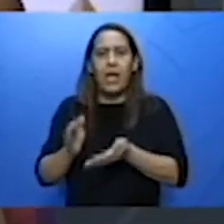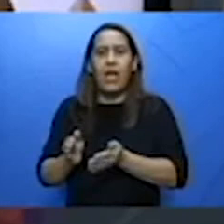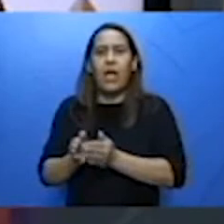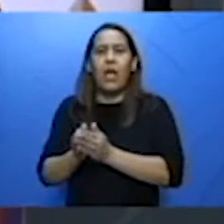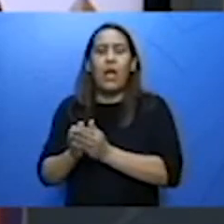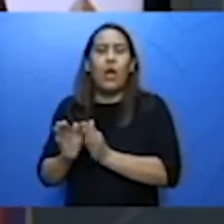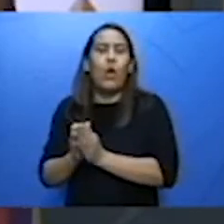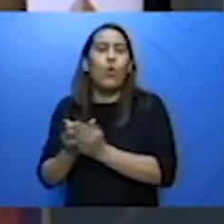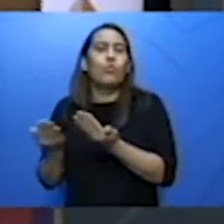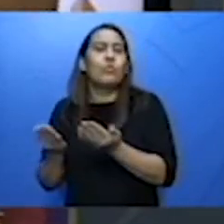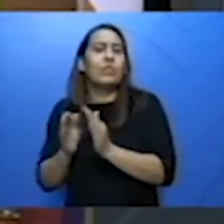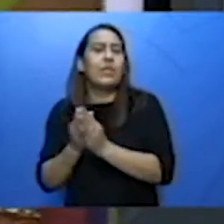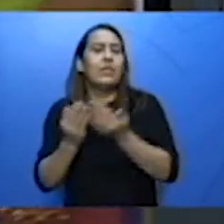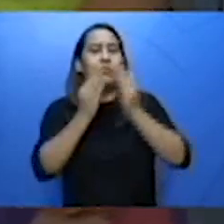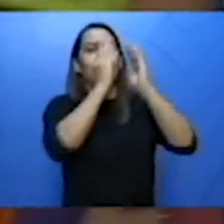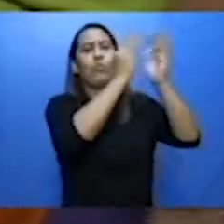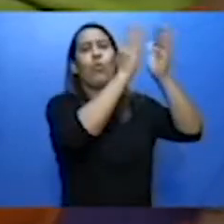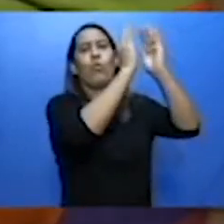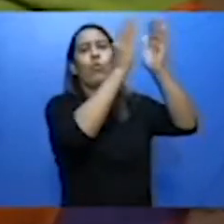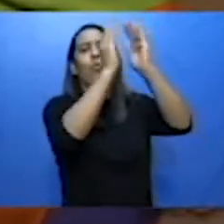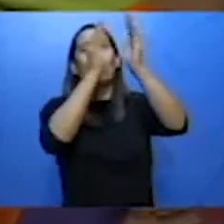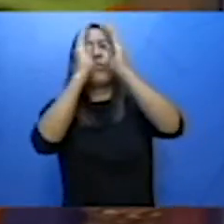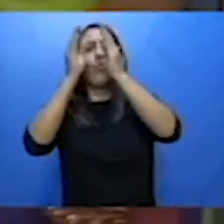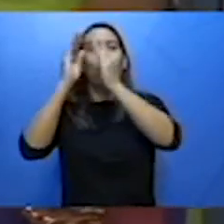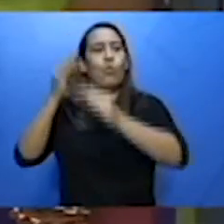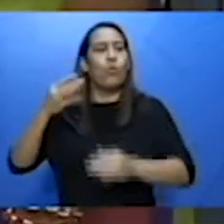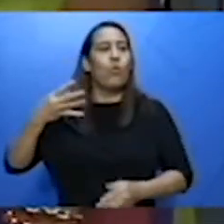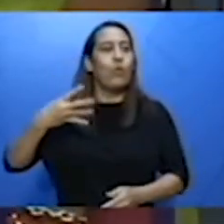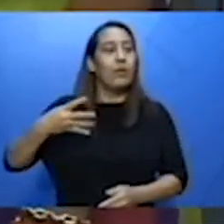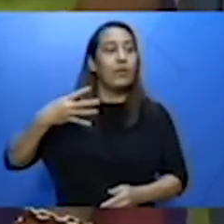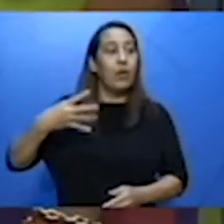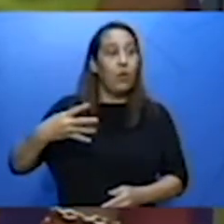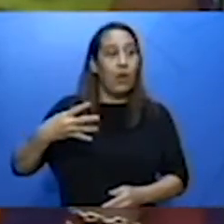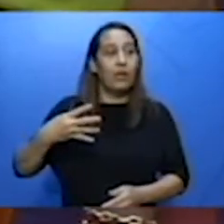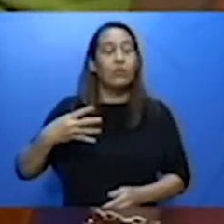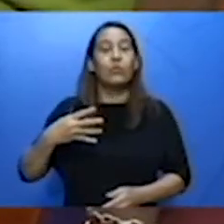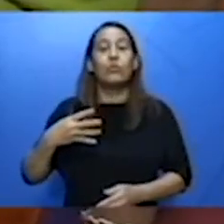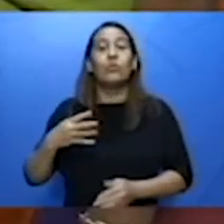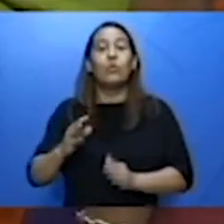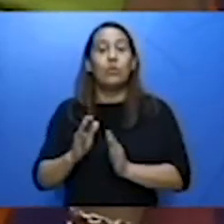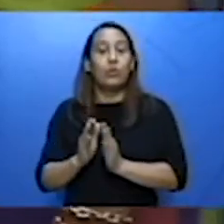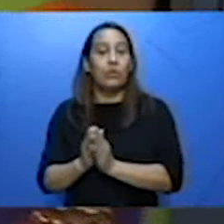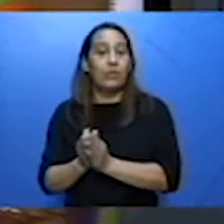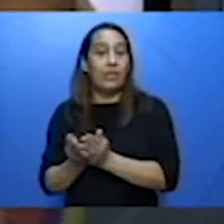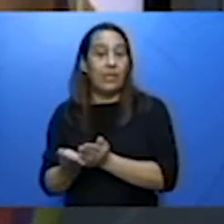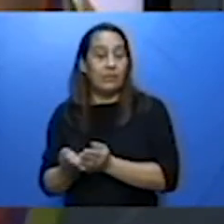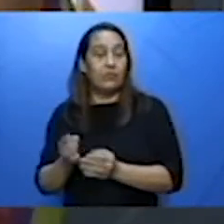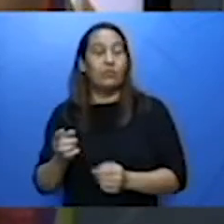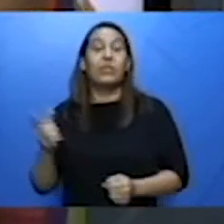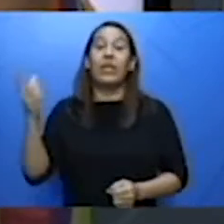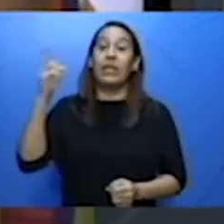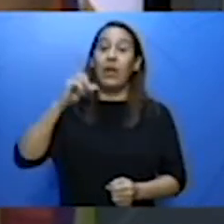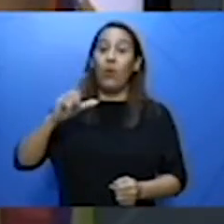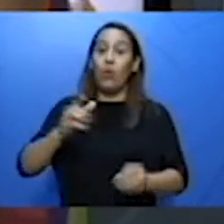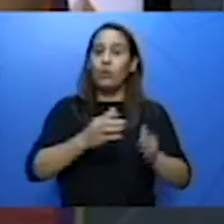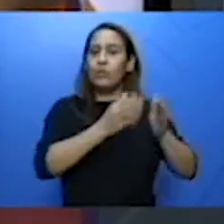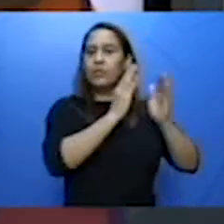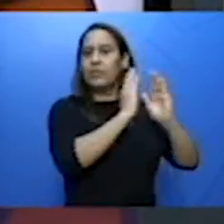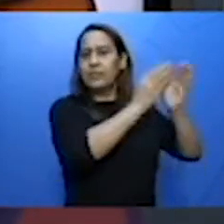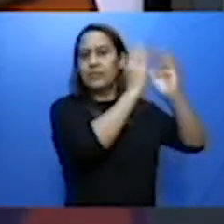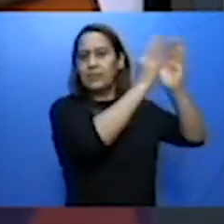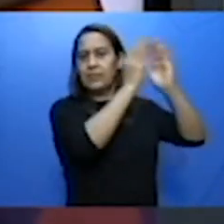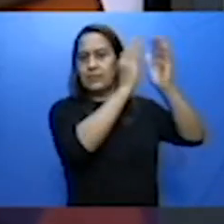colocados 44 livros e na segunda, 27. Quantos livros ao todo